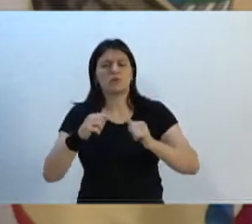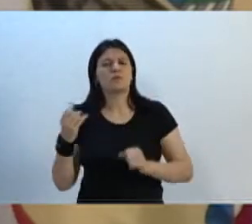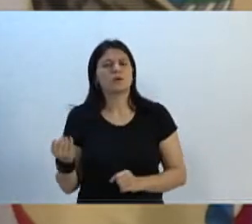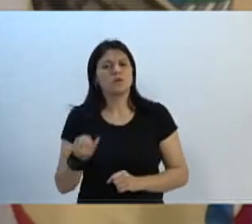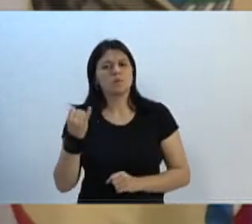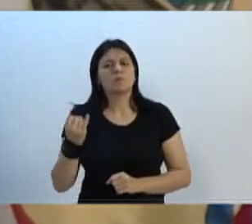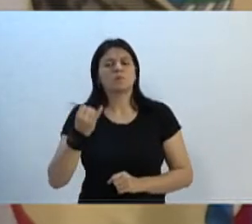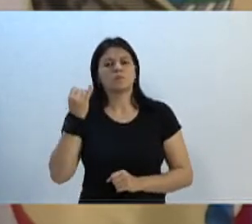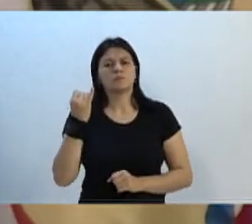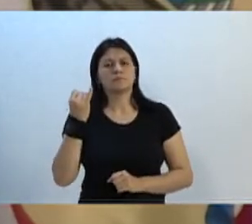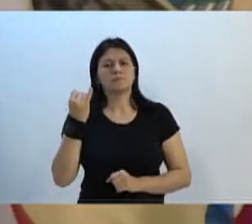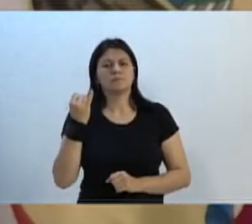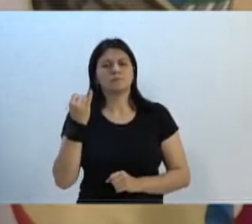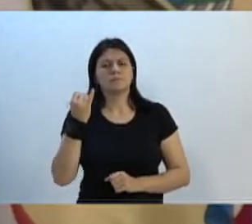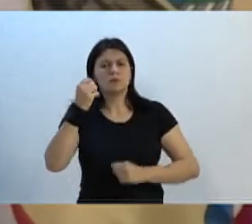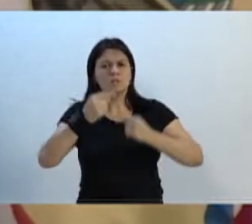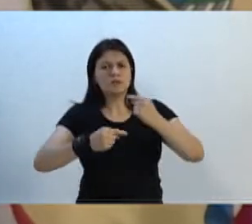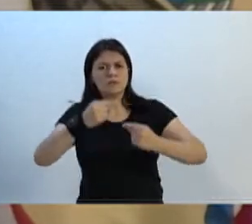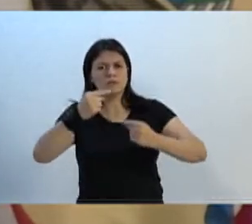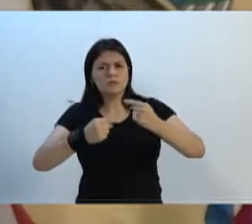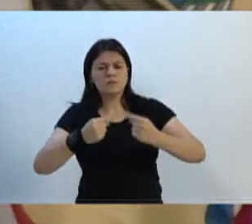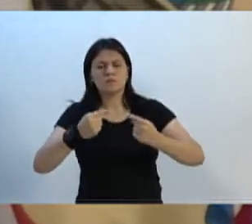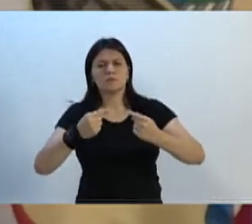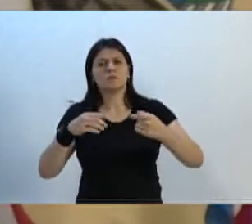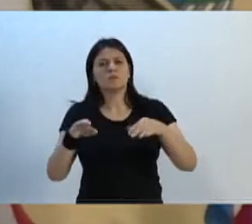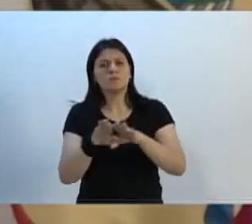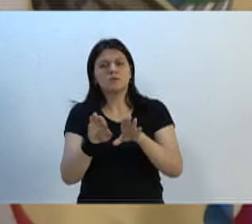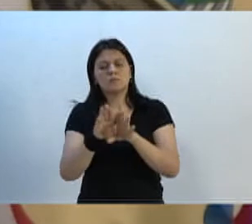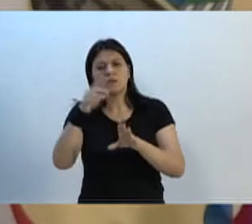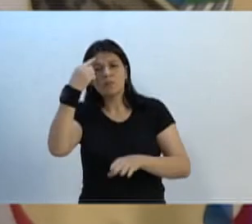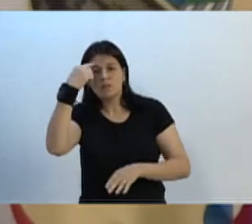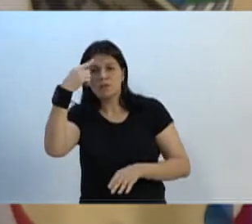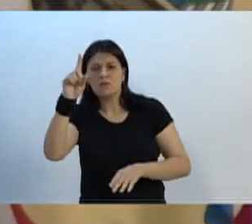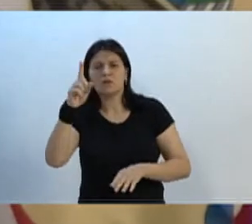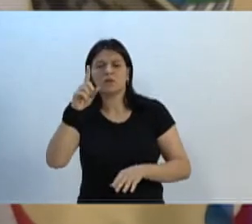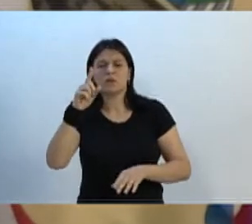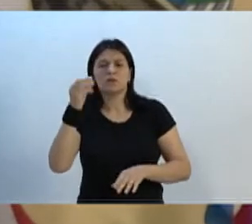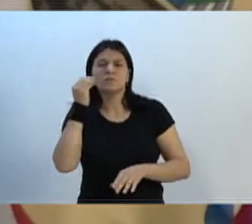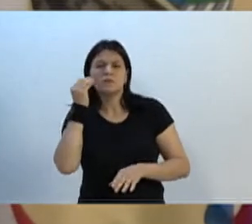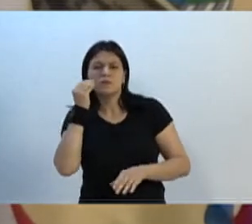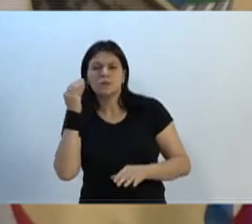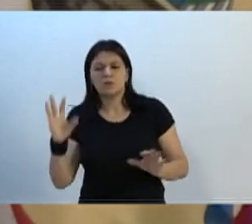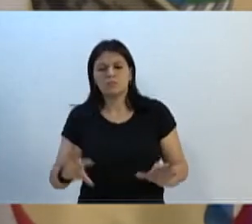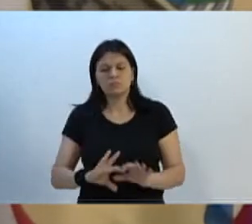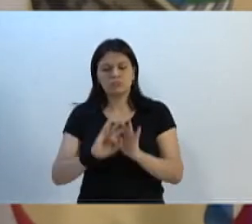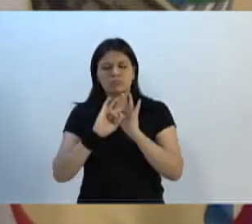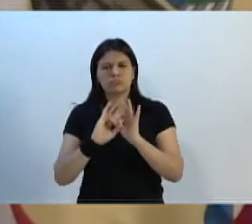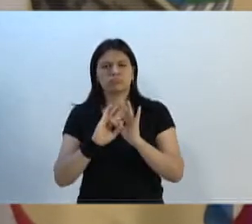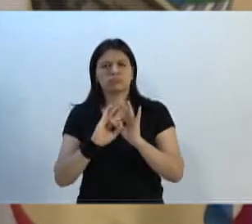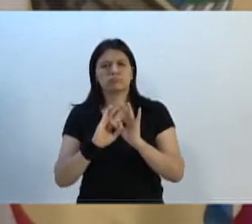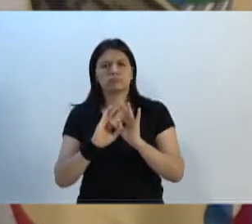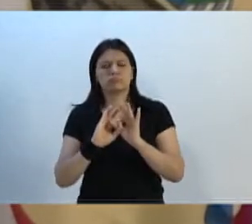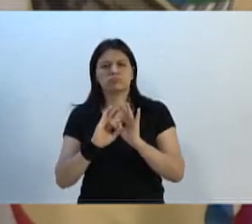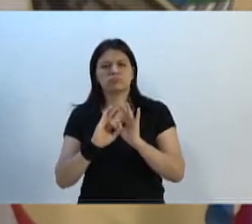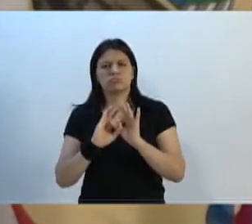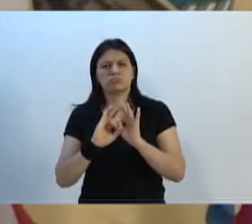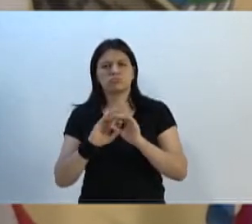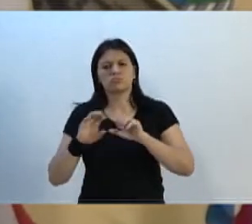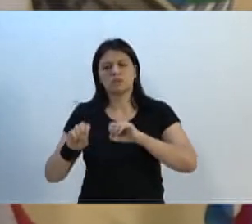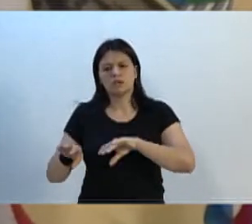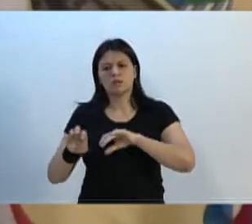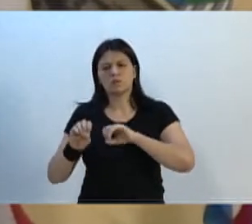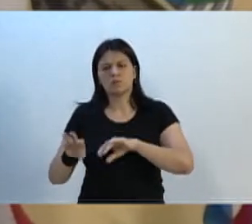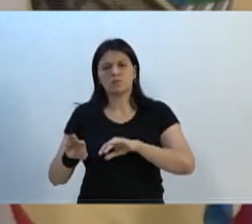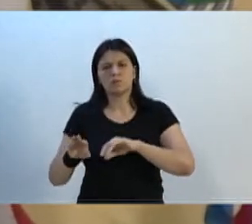importante é essas discussões e essa ideia de tentar conectar as pessoas de uma causa da educação